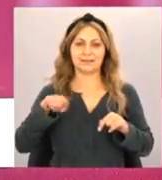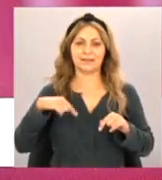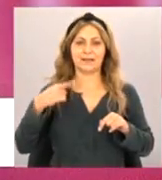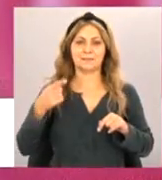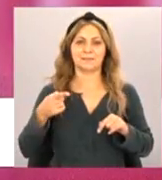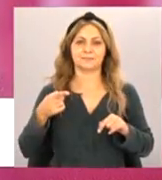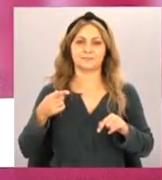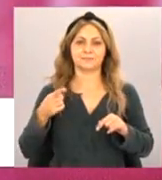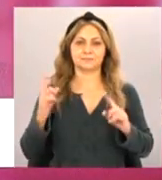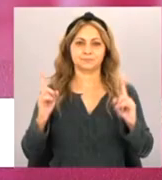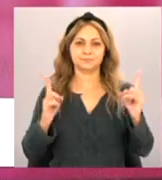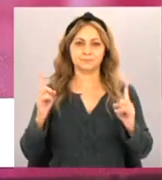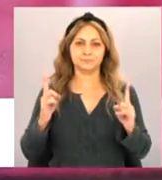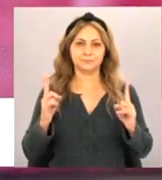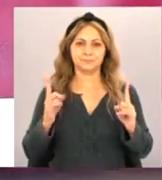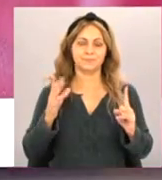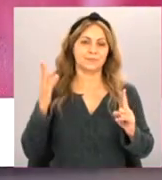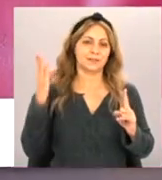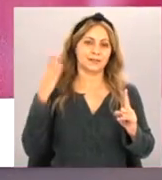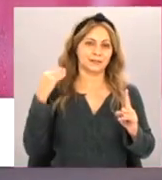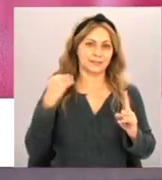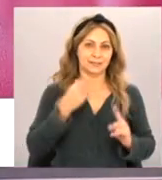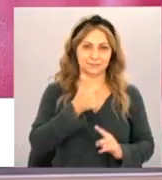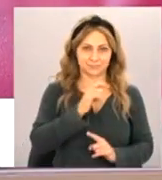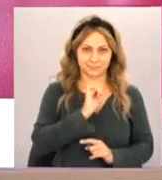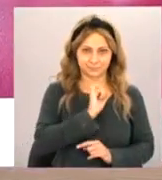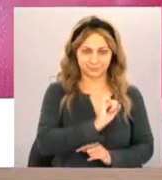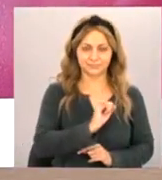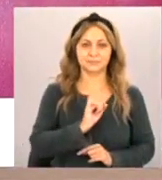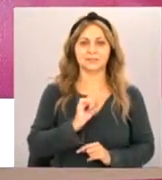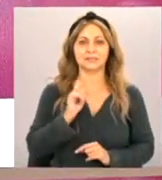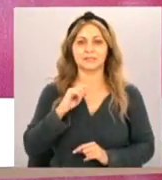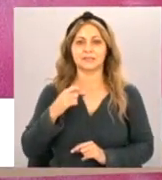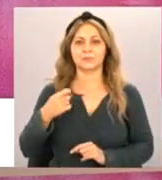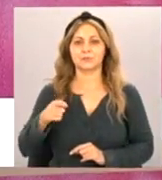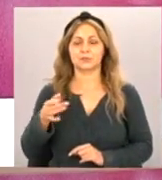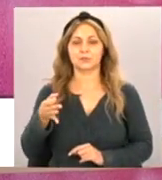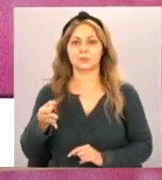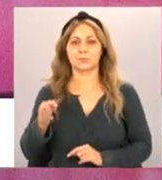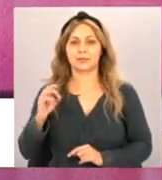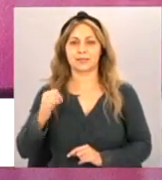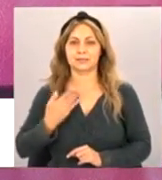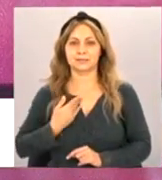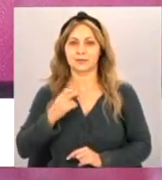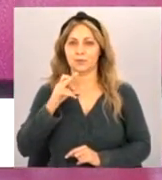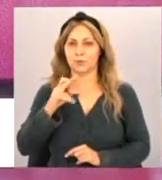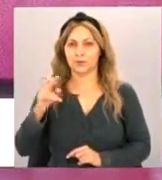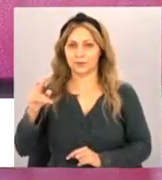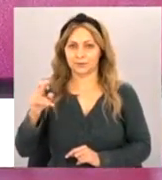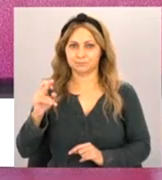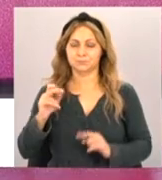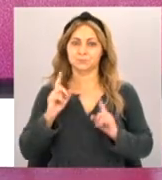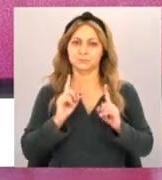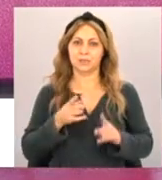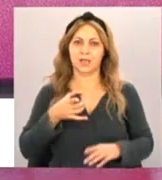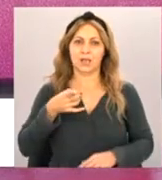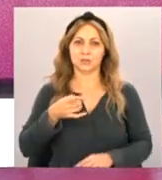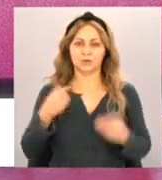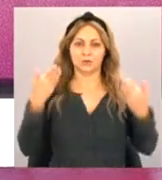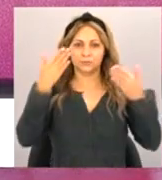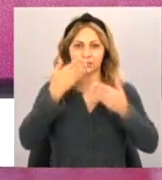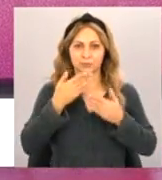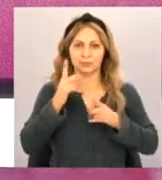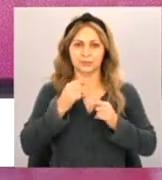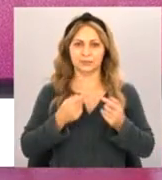com estará frente a frente a coordenadora do bloco de esquerda Catarina Martins e o presidente do PSD o rio EA partir das nove da noite e pra